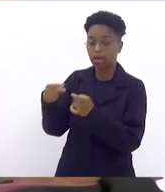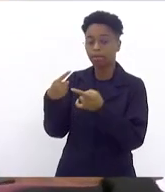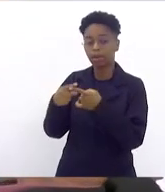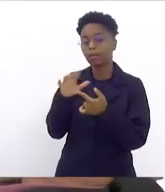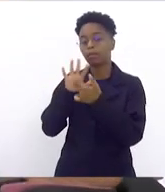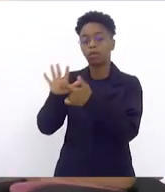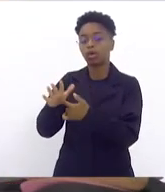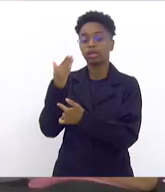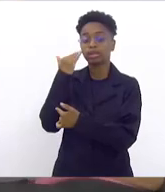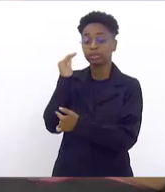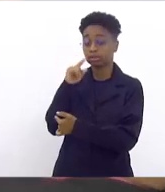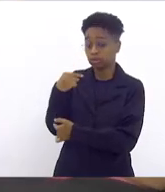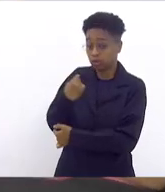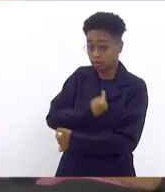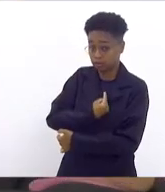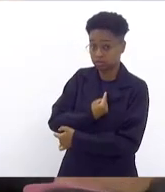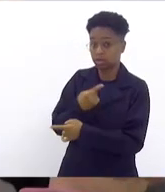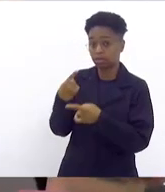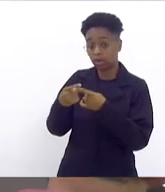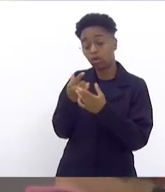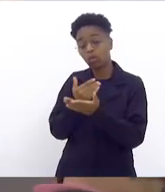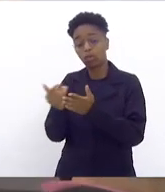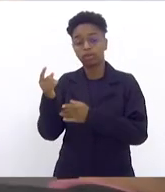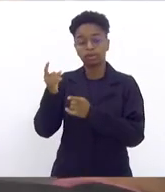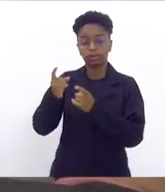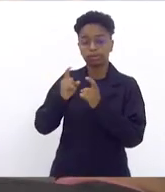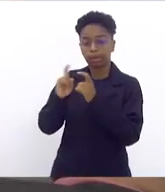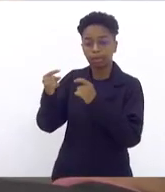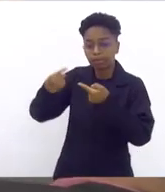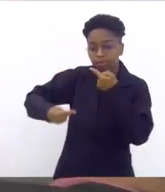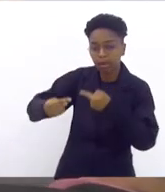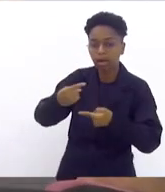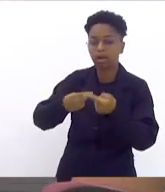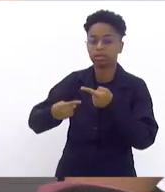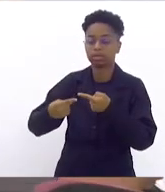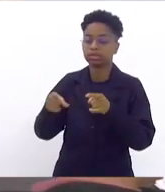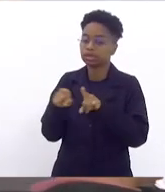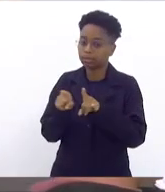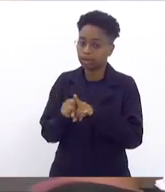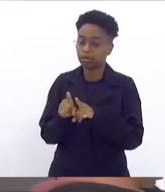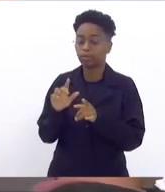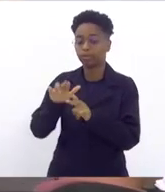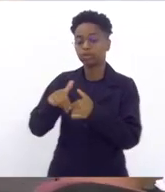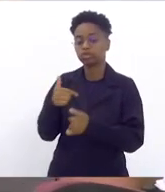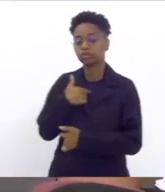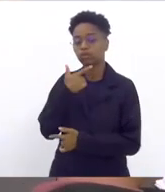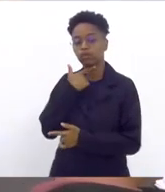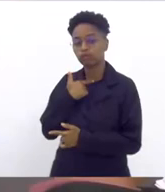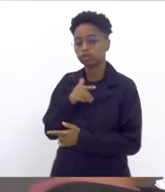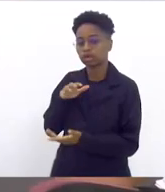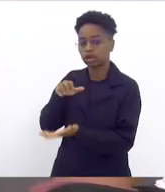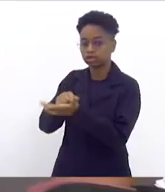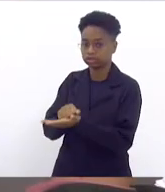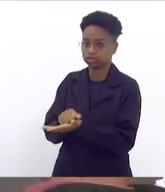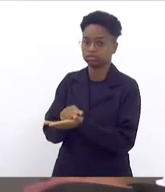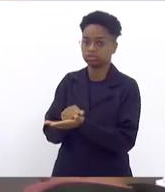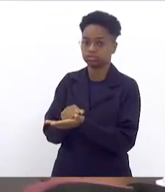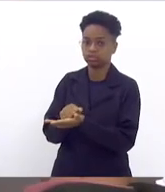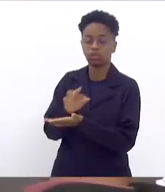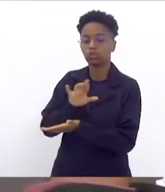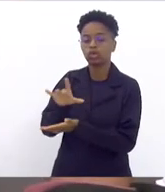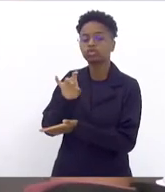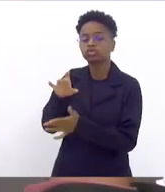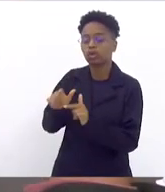esse entendimento nosso. Então, começar a fazer esse debate e acumular nesse sentido também, por isso que eu quis fazer esse registro, além da